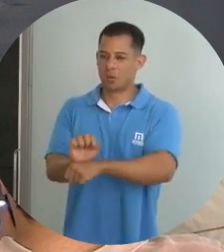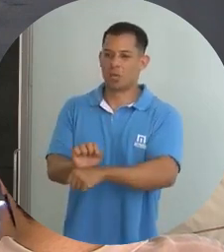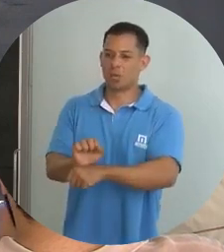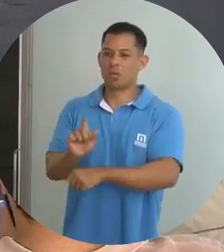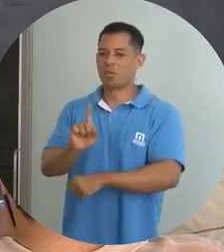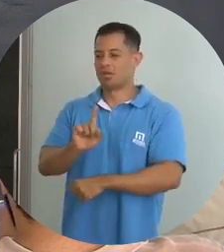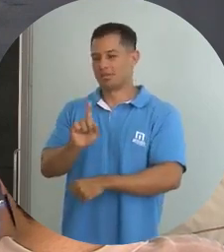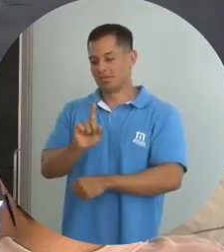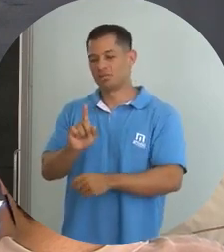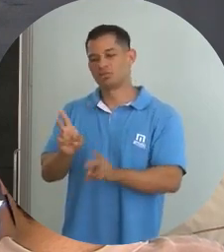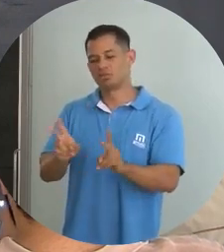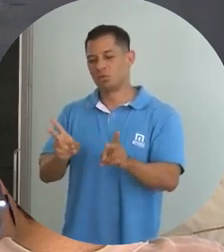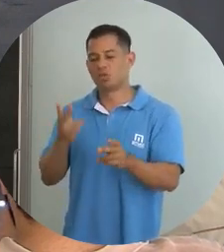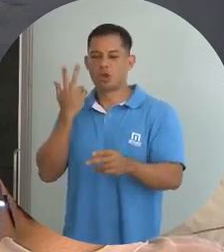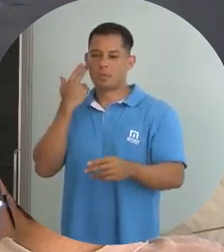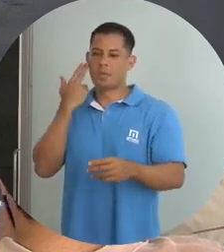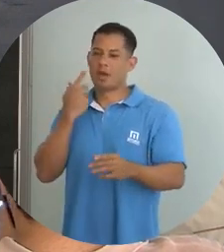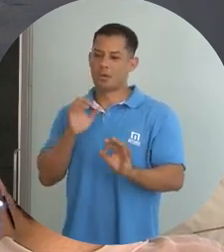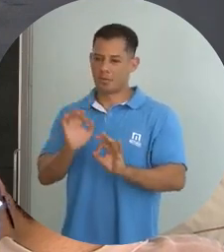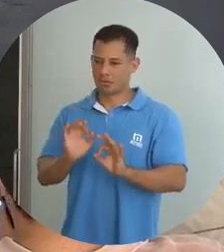no fluxo de montagem lá.